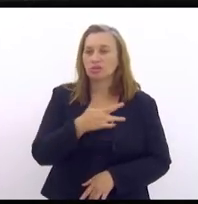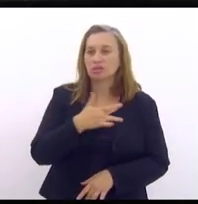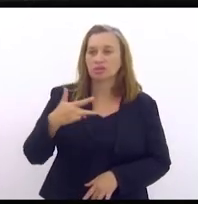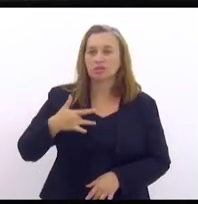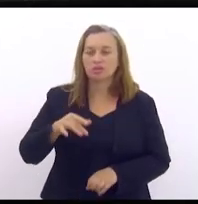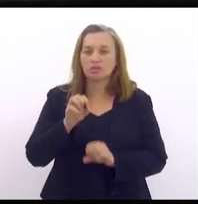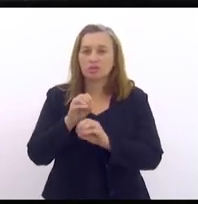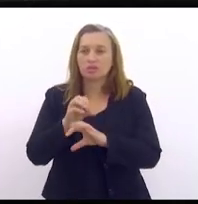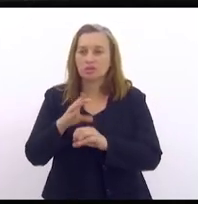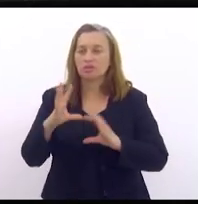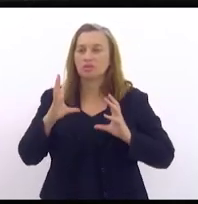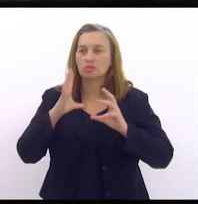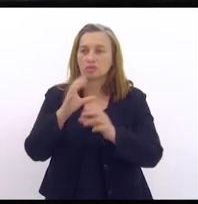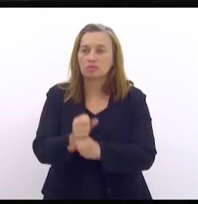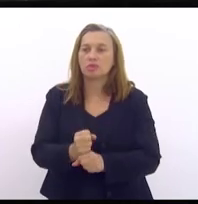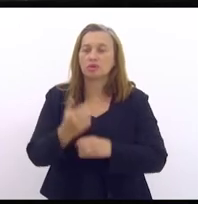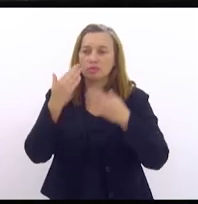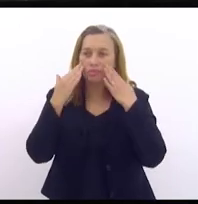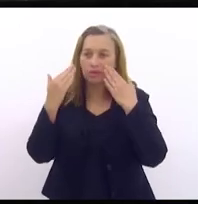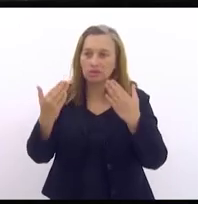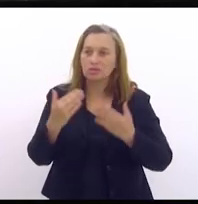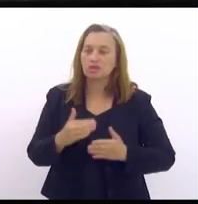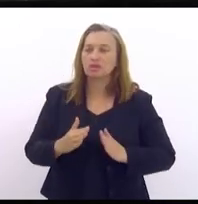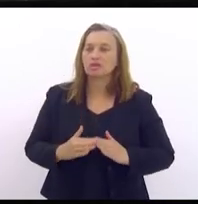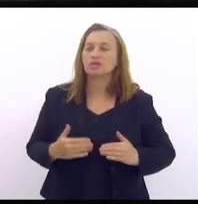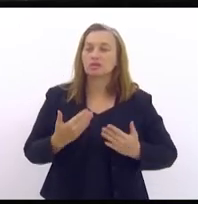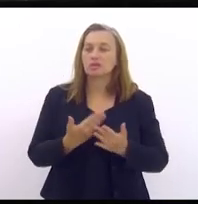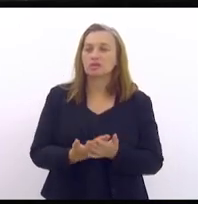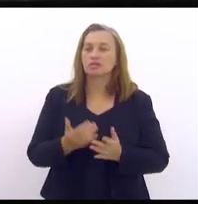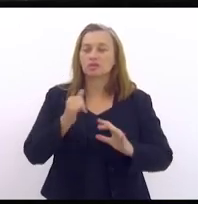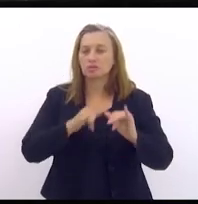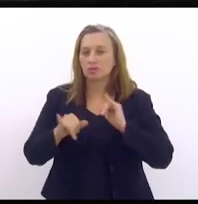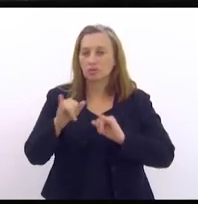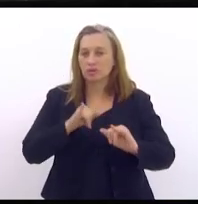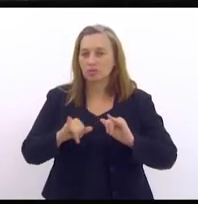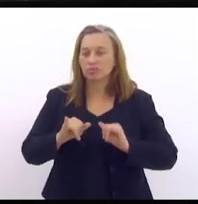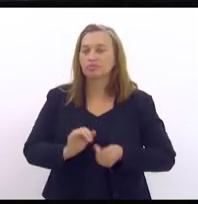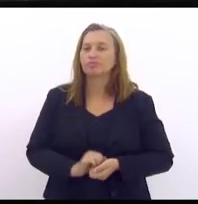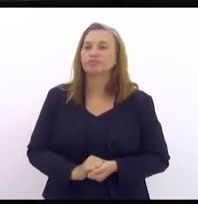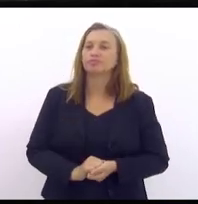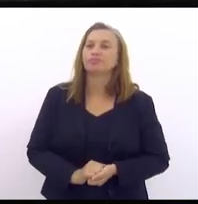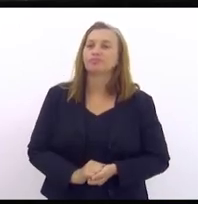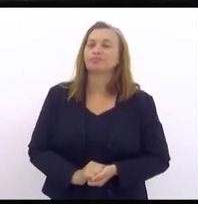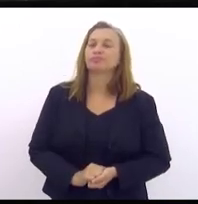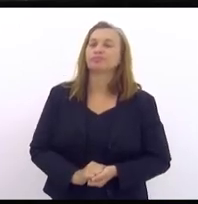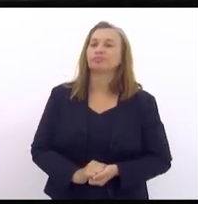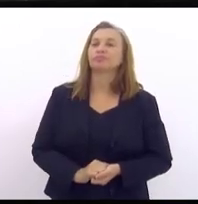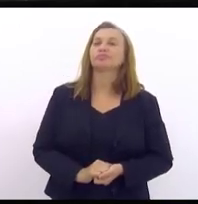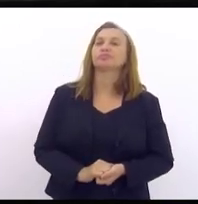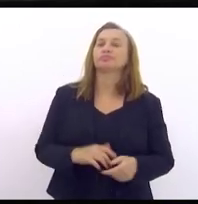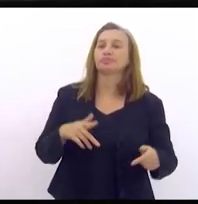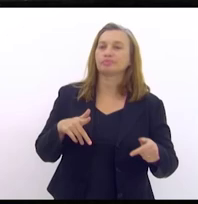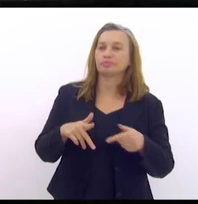educação somados. Eu cheguei a apresentar um requerimento de informação que está pendente de